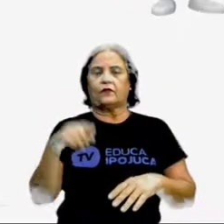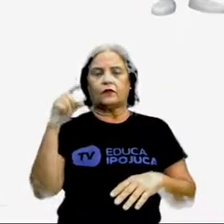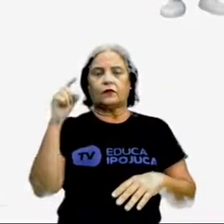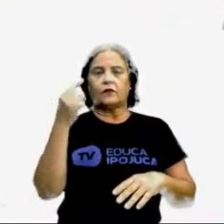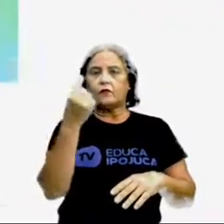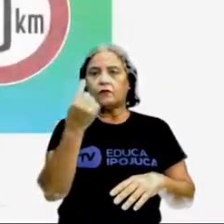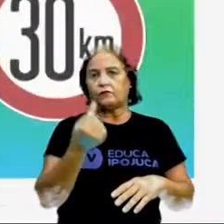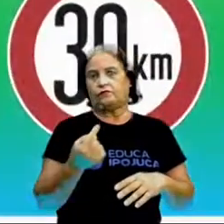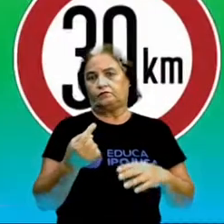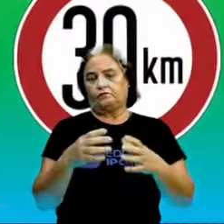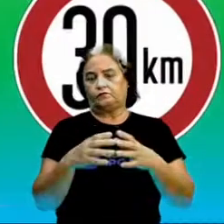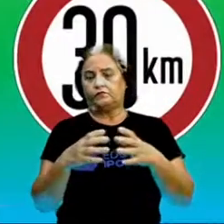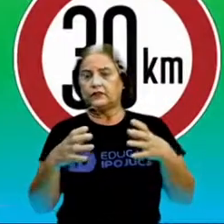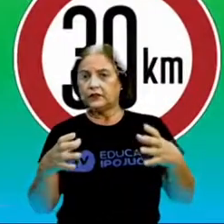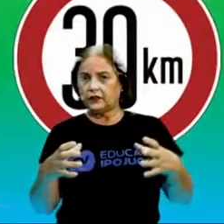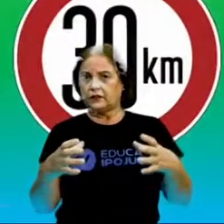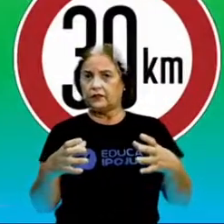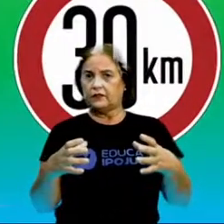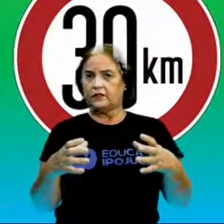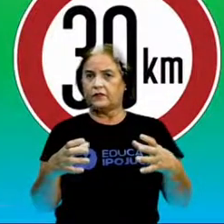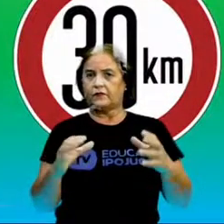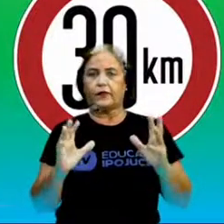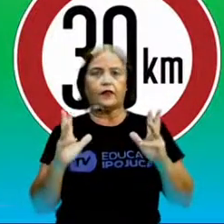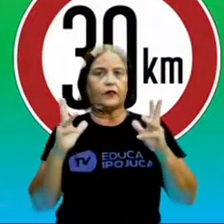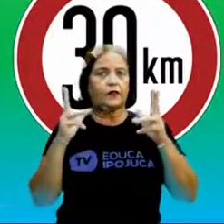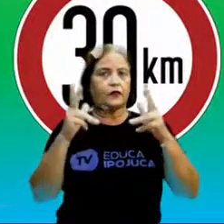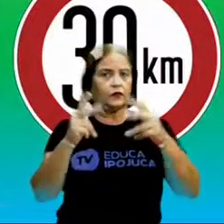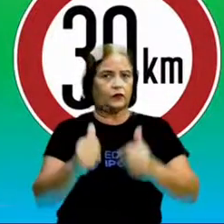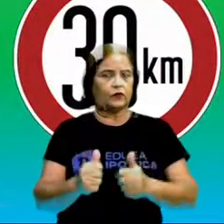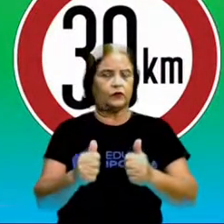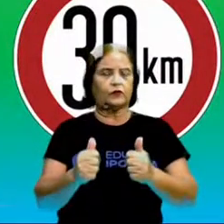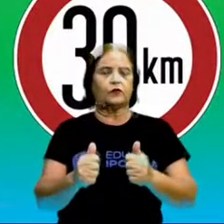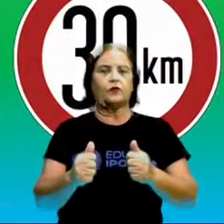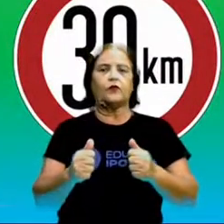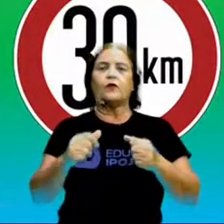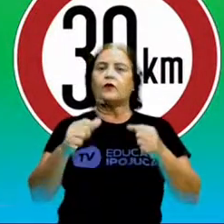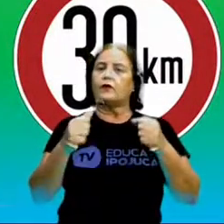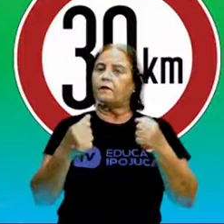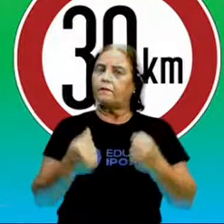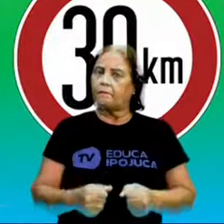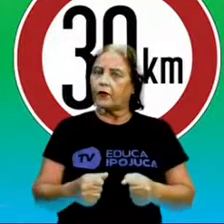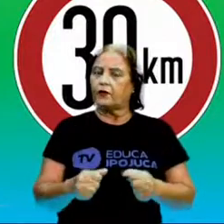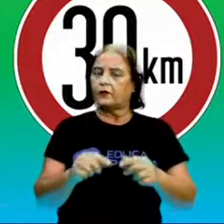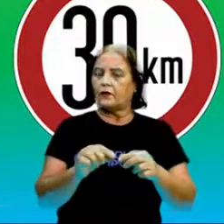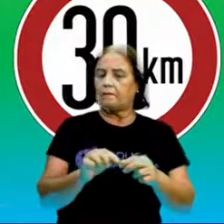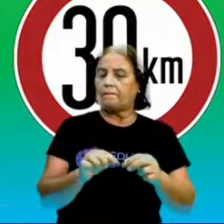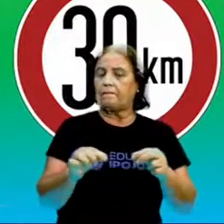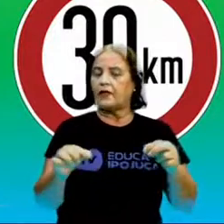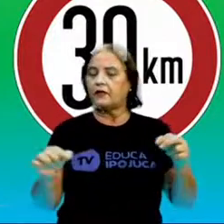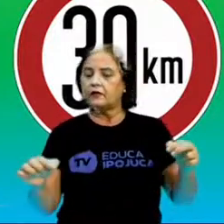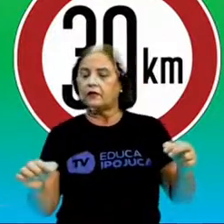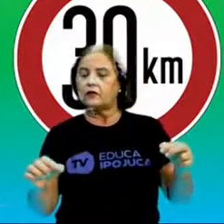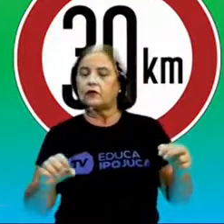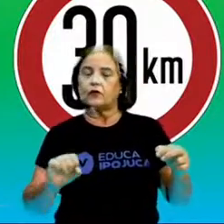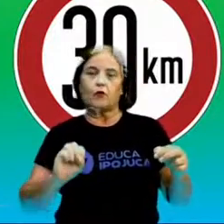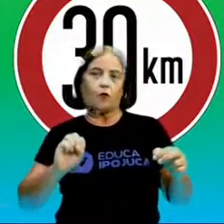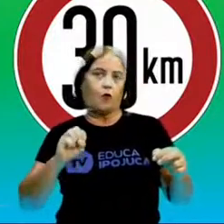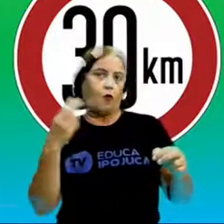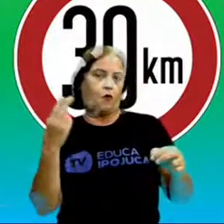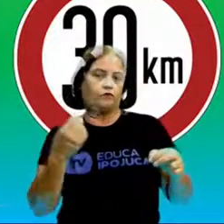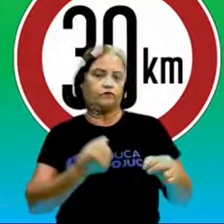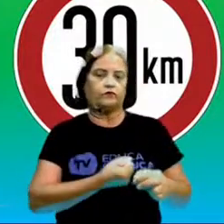grandeza. Uma grandeza é tudo aquilo que pode se medir ou contar. Pode